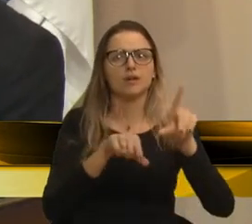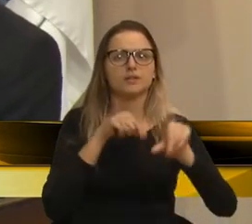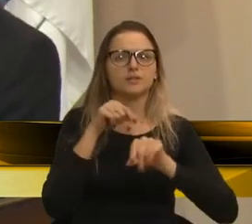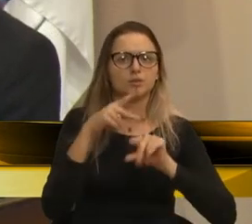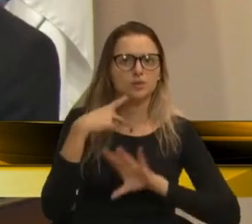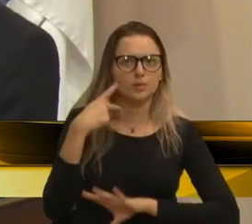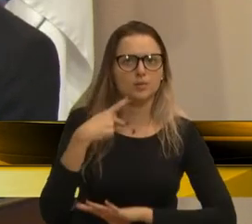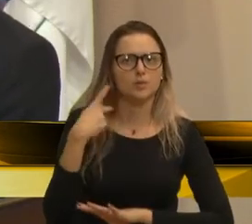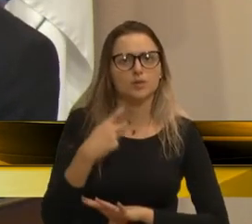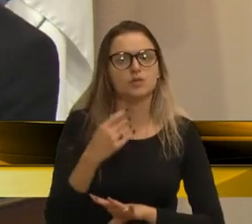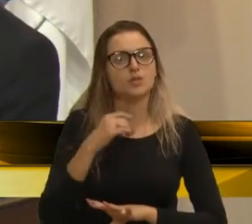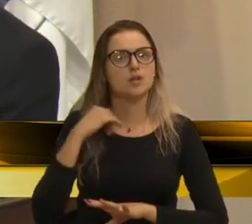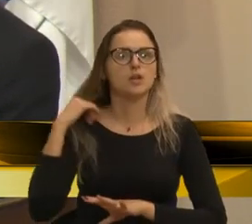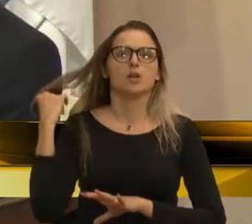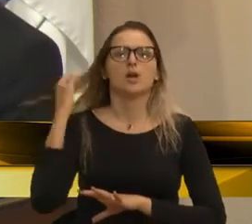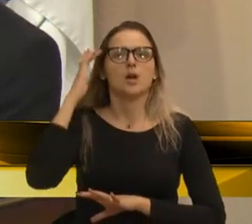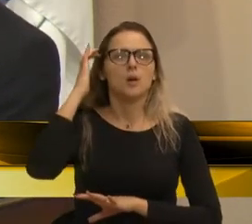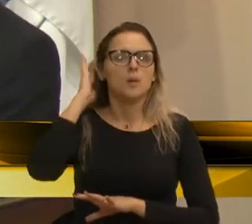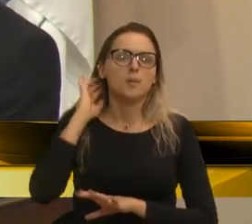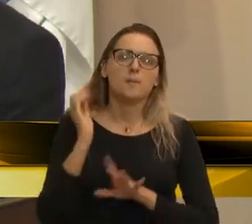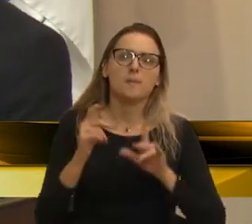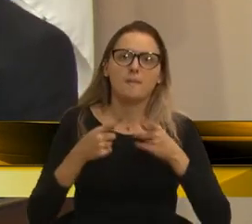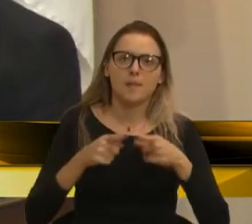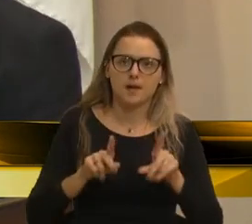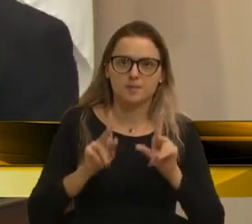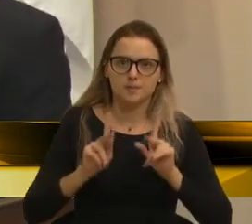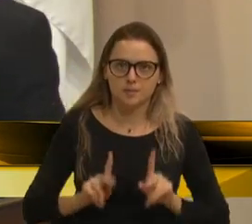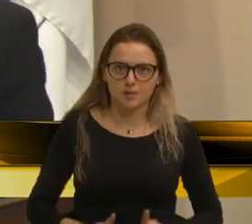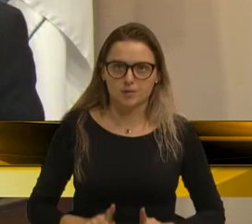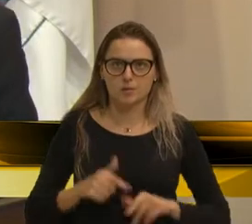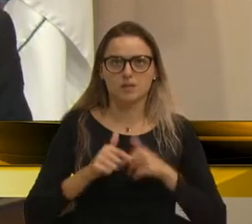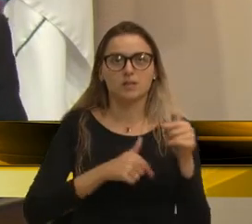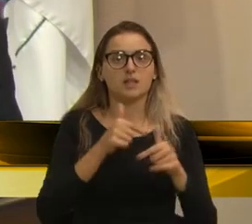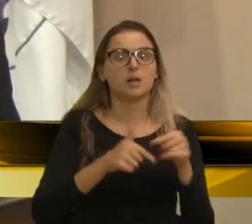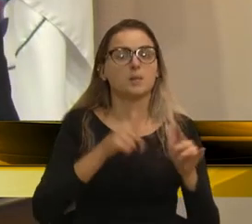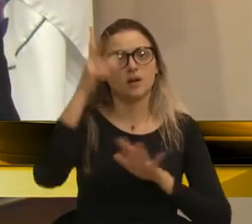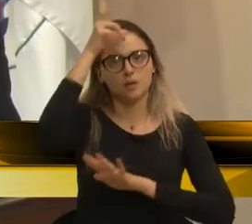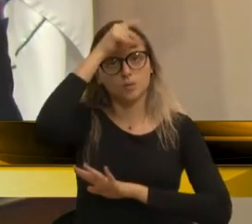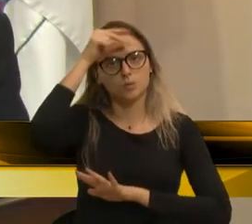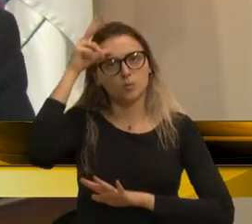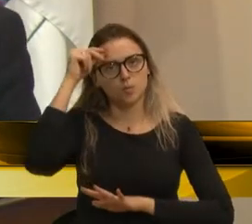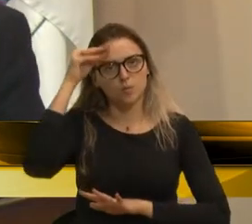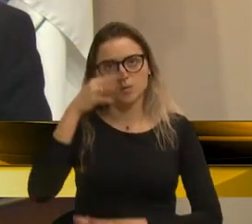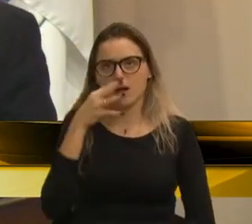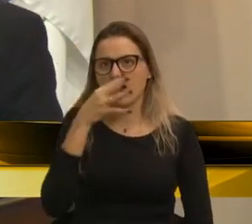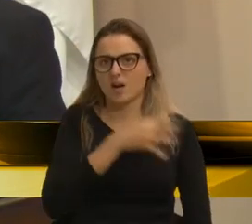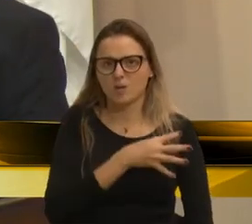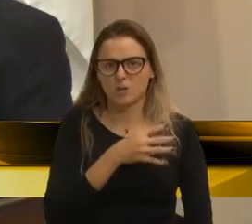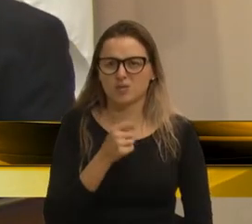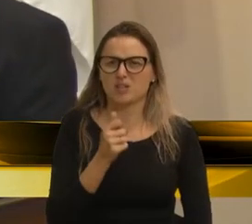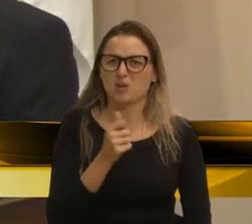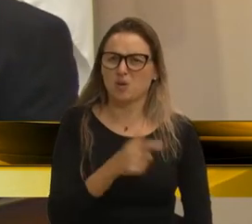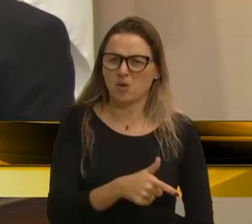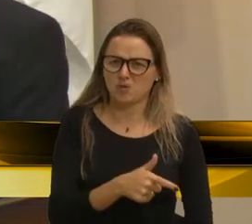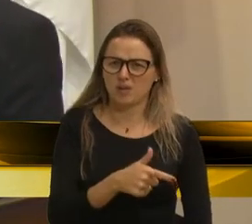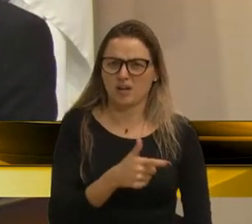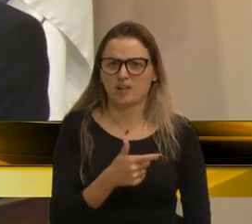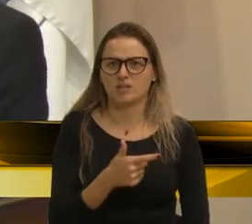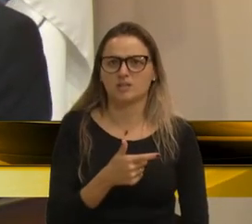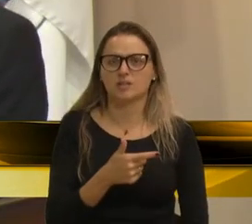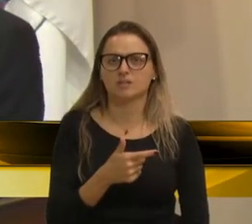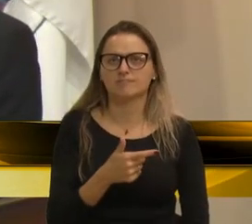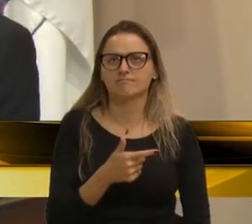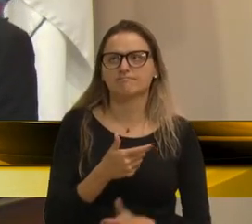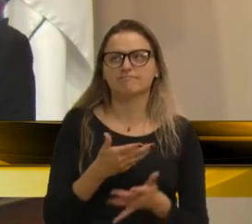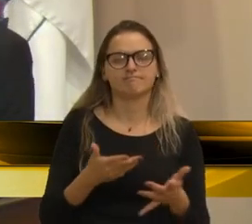quando uma pessoa revestida de cargo público ofende, agride, acusa,